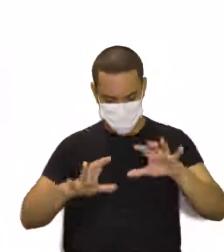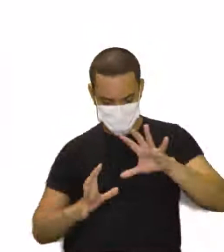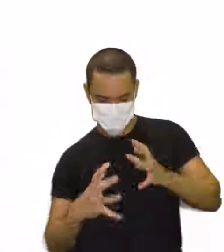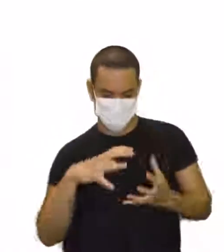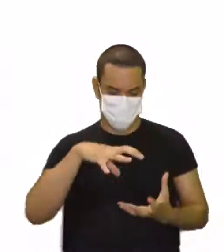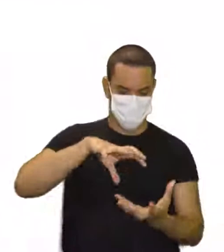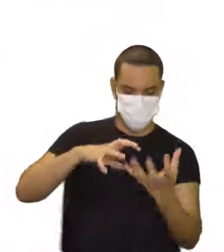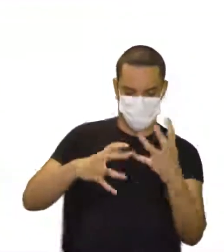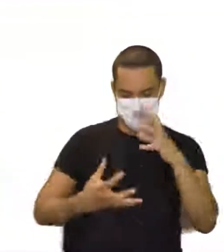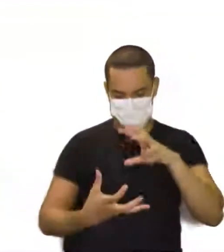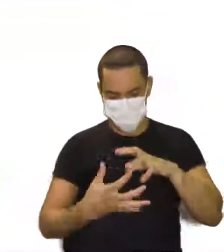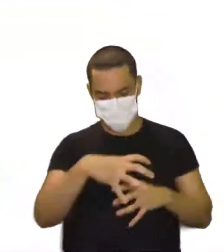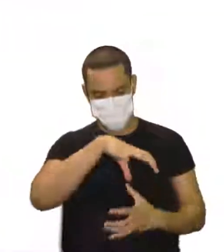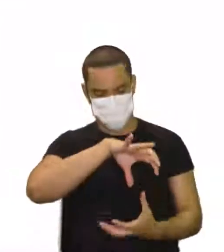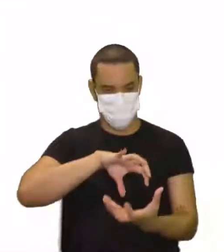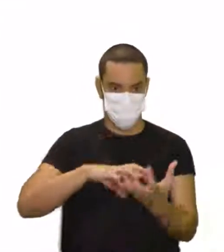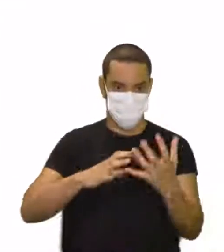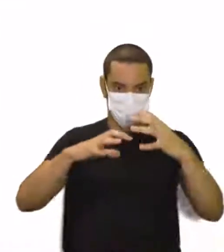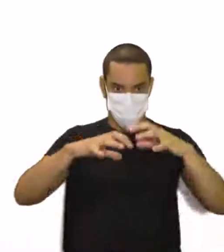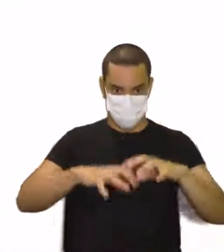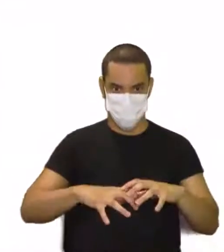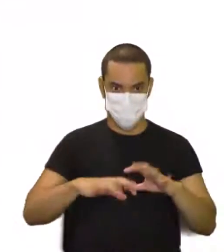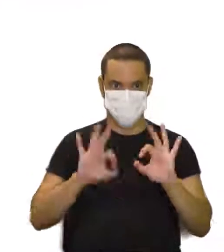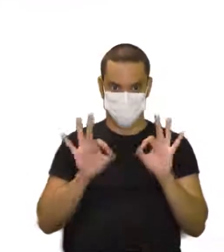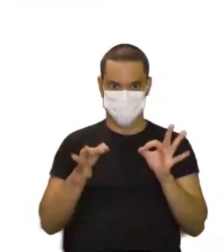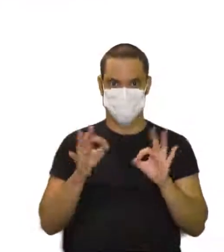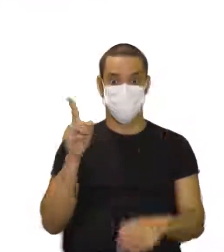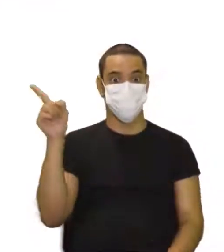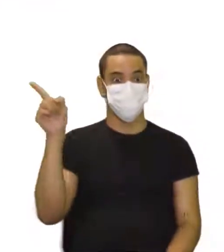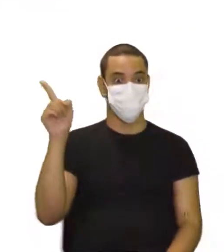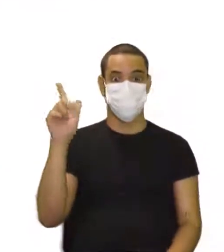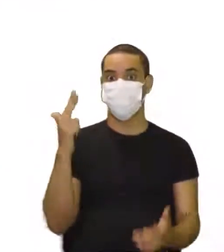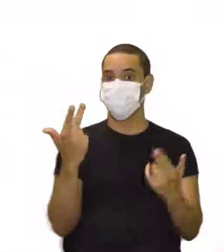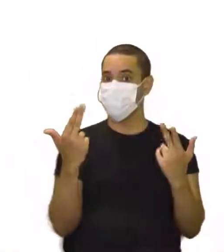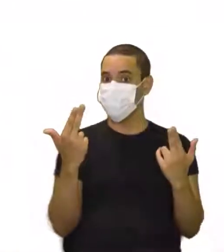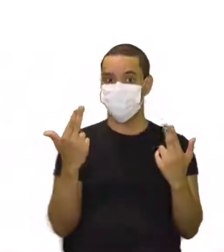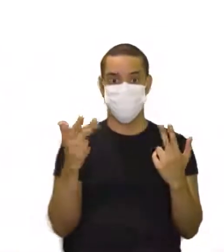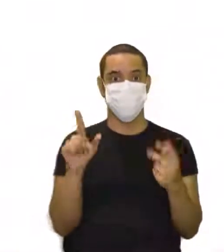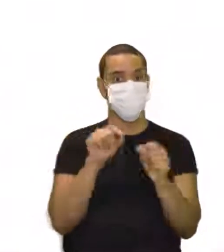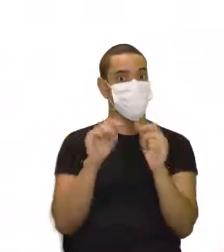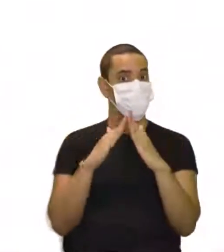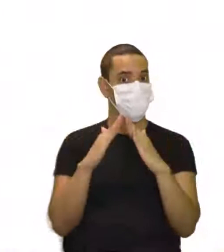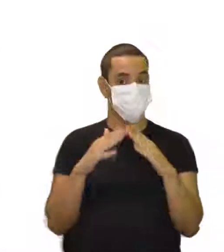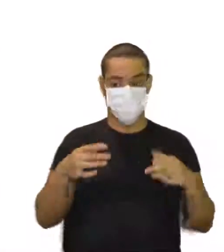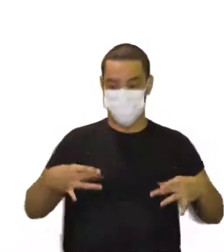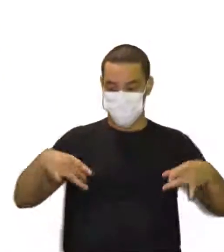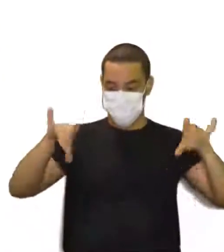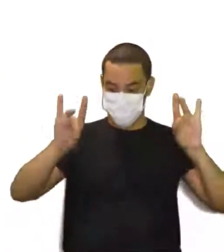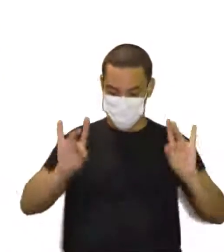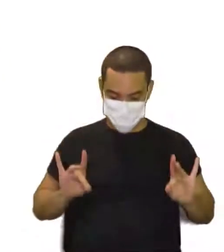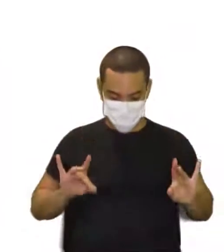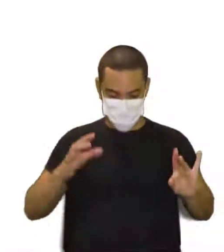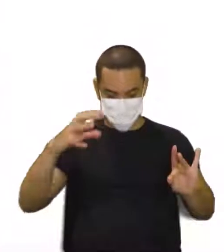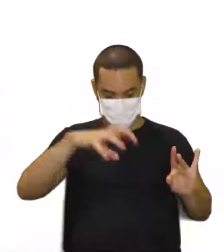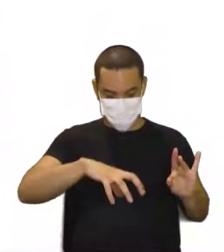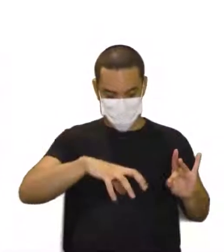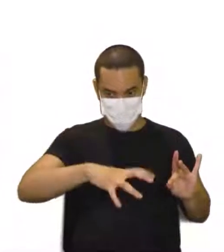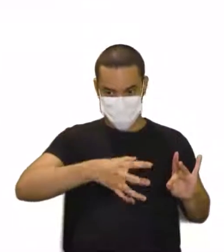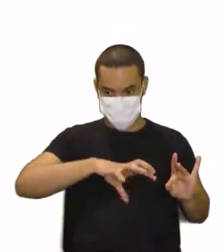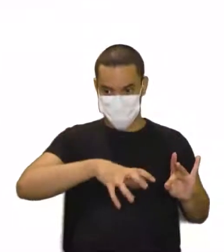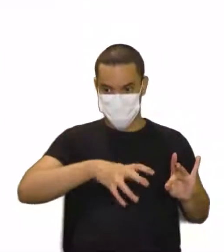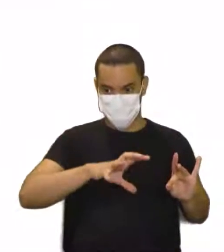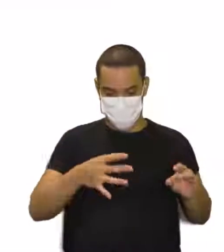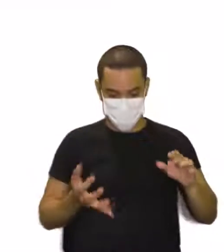que acontece? Ela afunda ali naquela parte o tecido. Então, quando fala assim, um tecido, né?